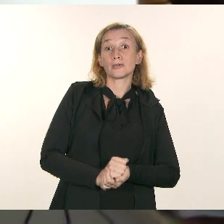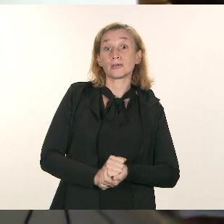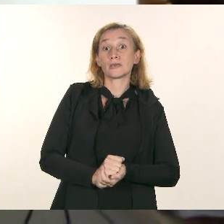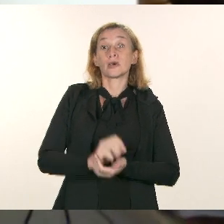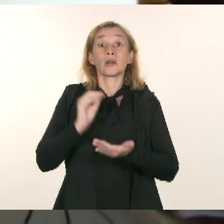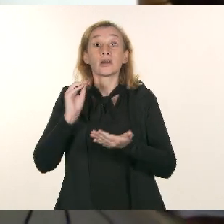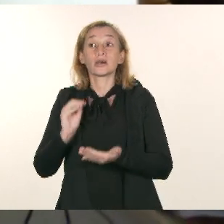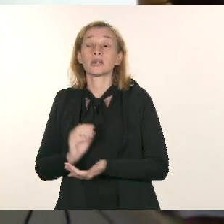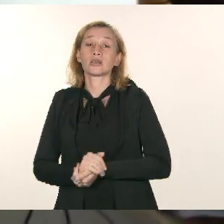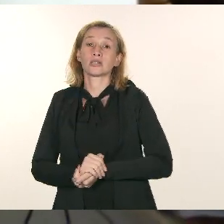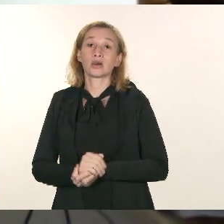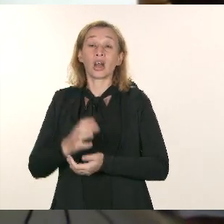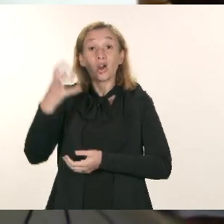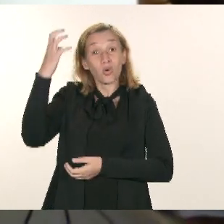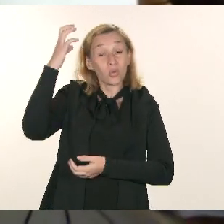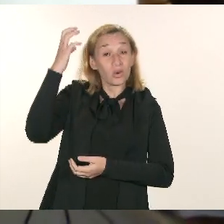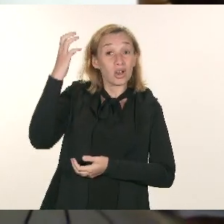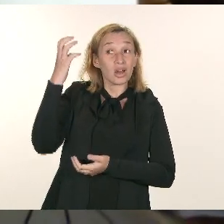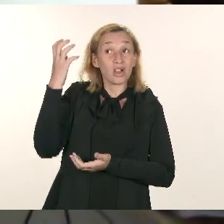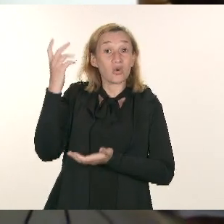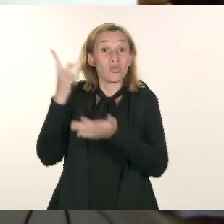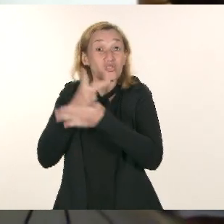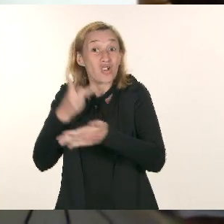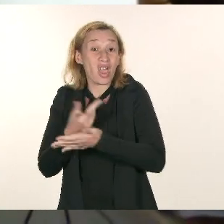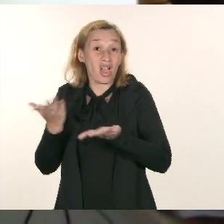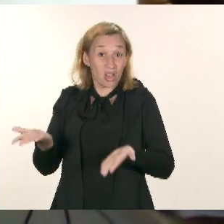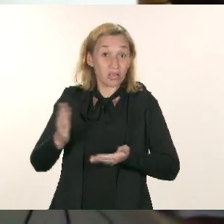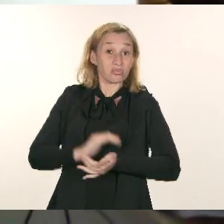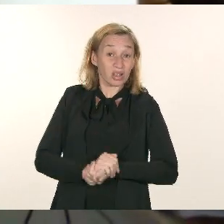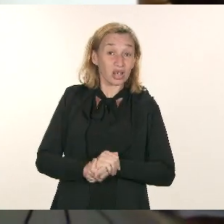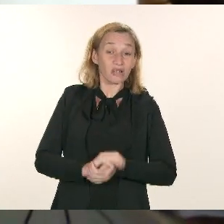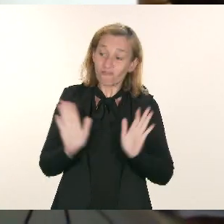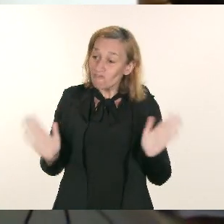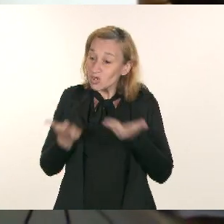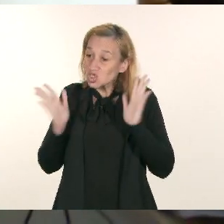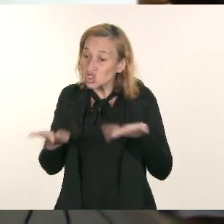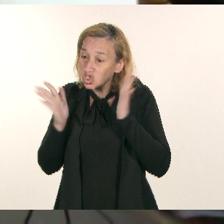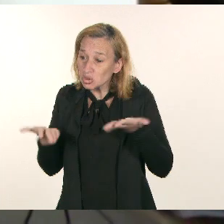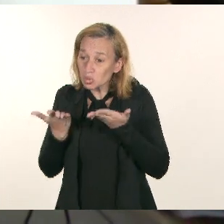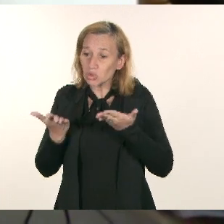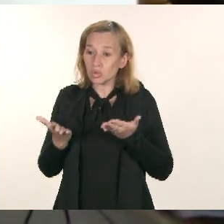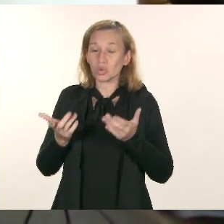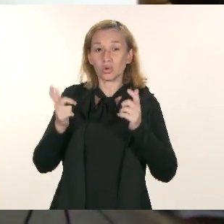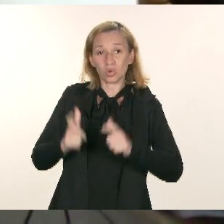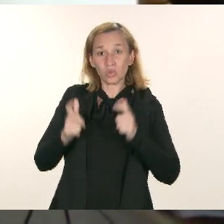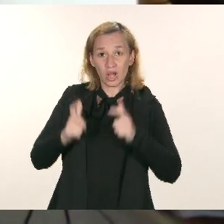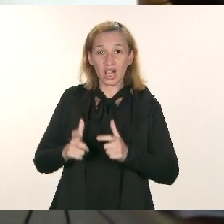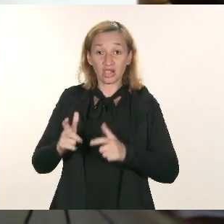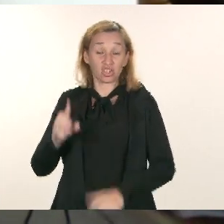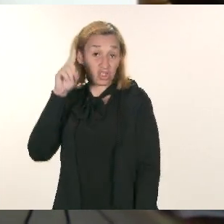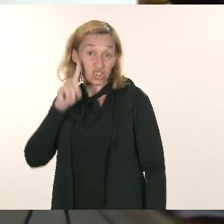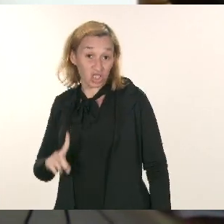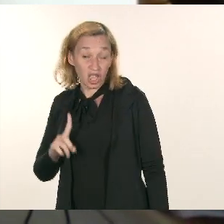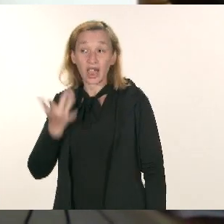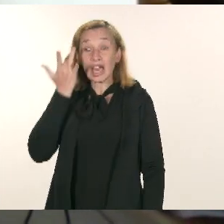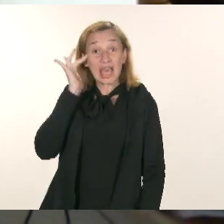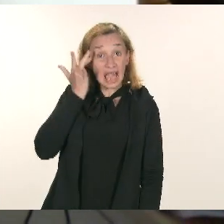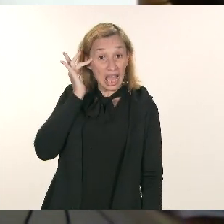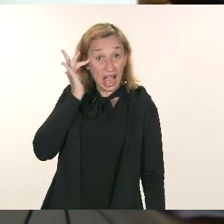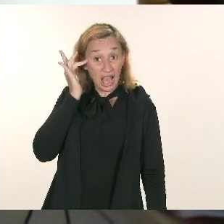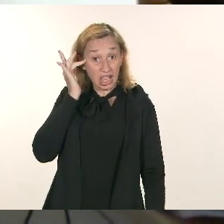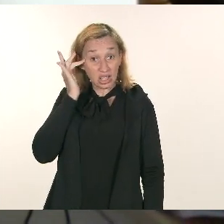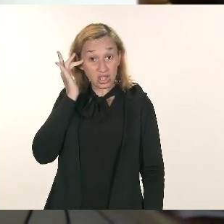impunidade e ainda estimula setores radicais de direita que acham que armando